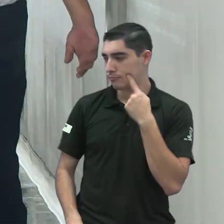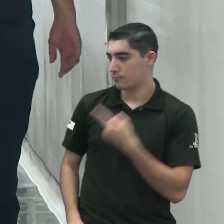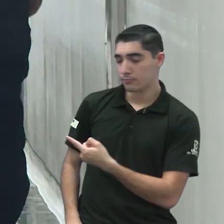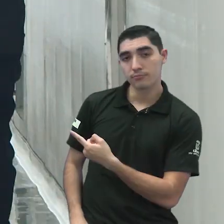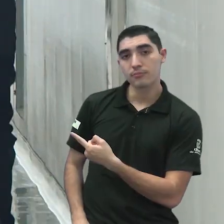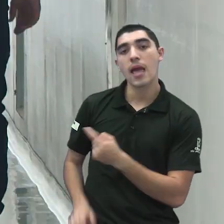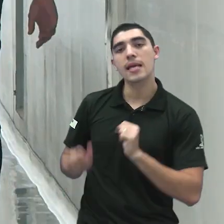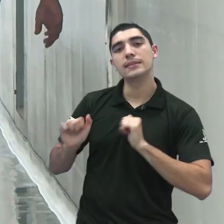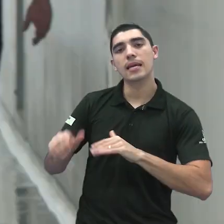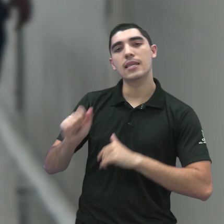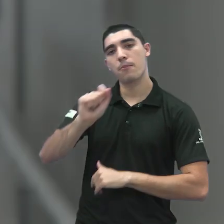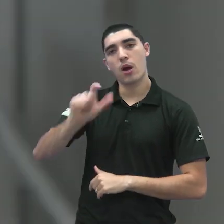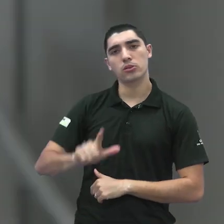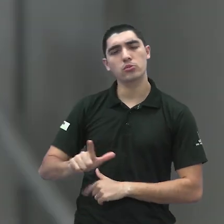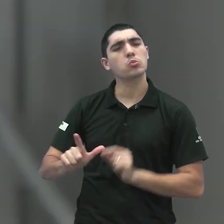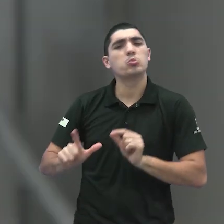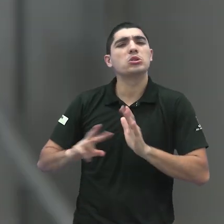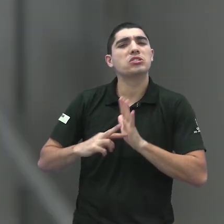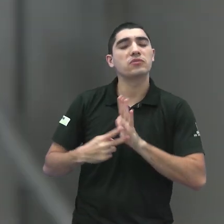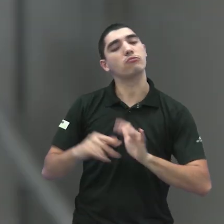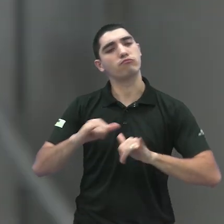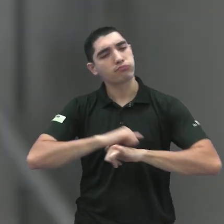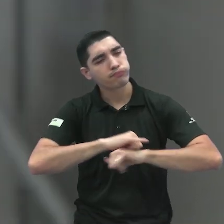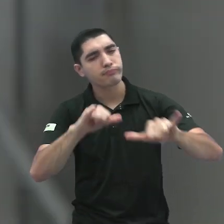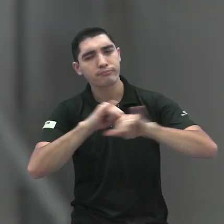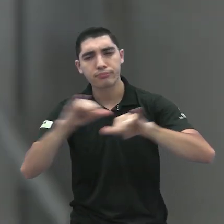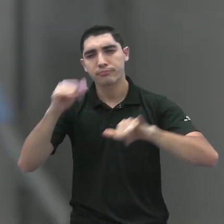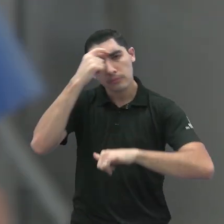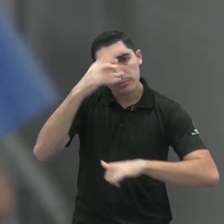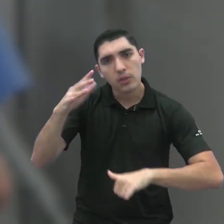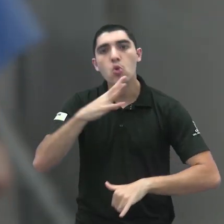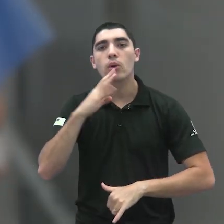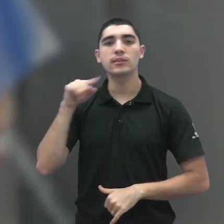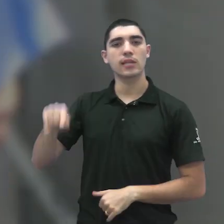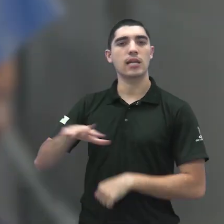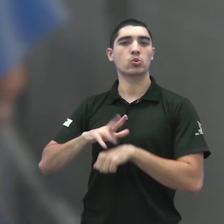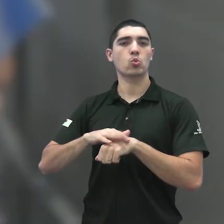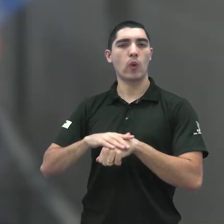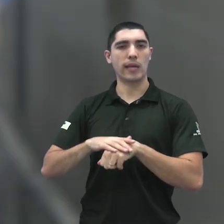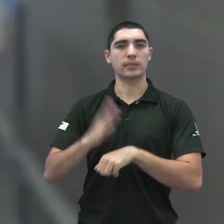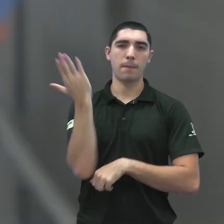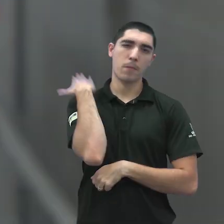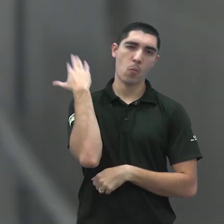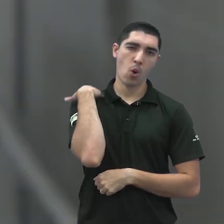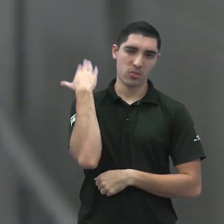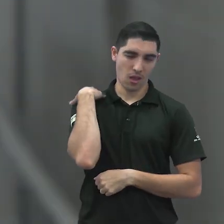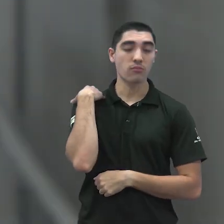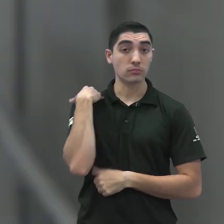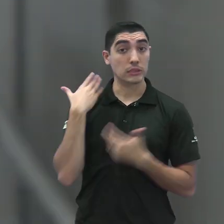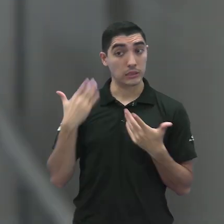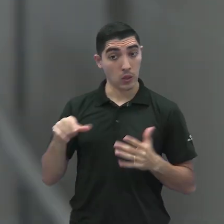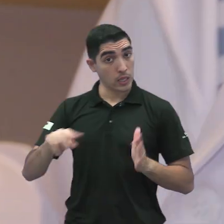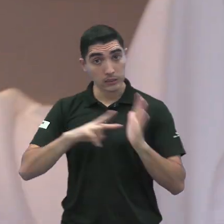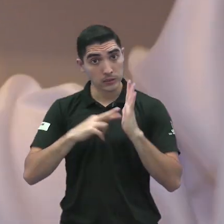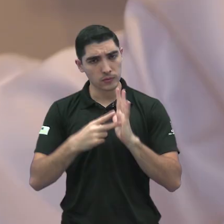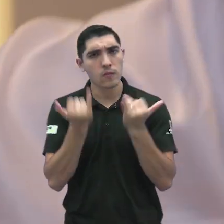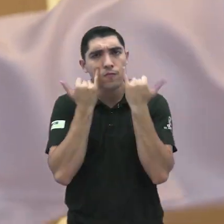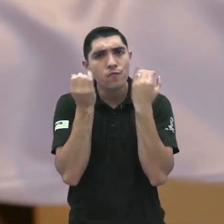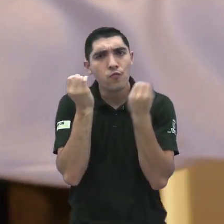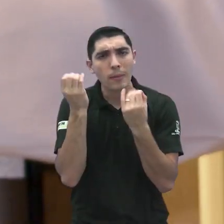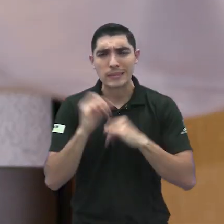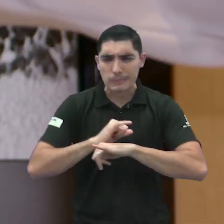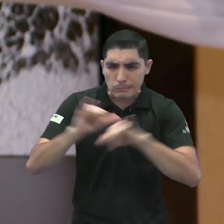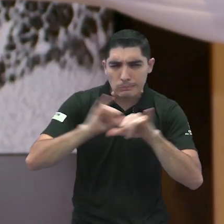é marcado pela campanha Setembro Azul, que visa conscientizar sobre a fibrose pulmonar idiopática. O